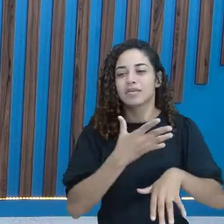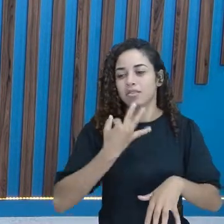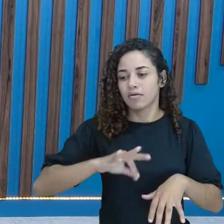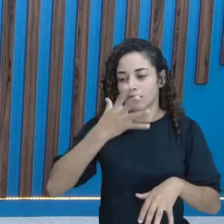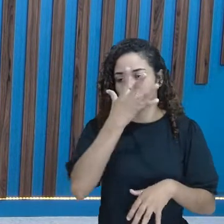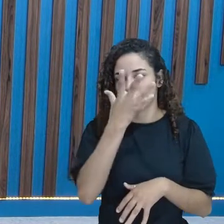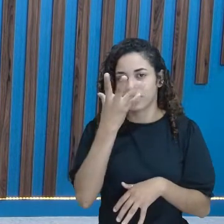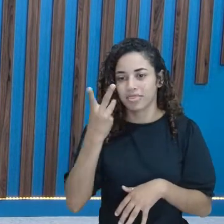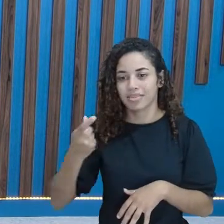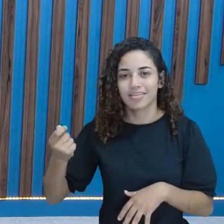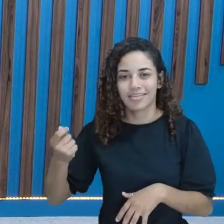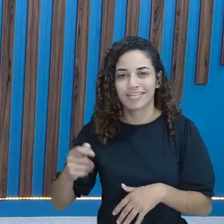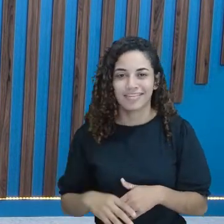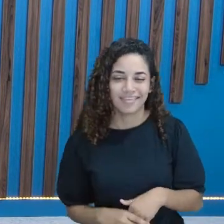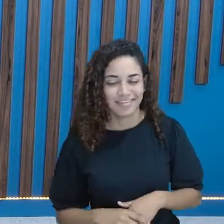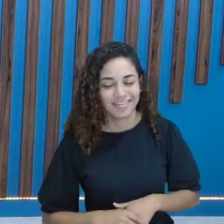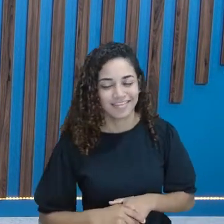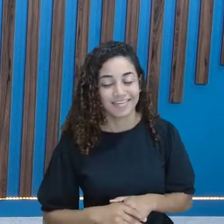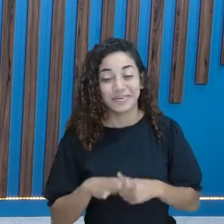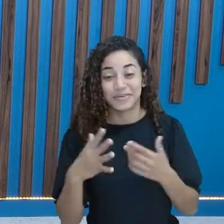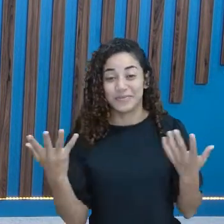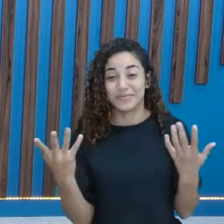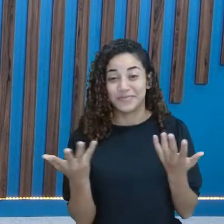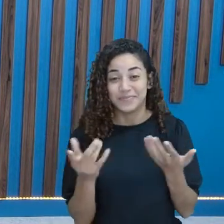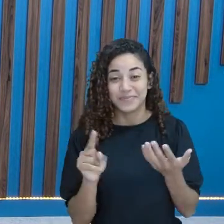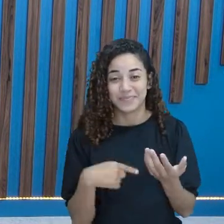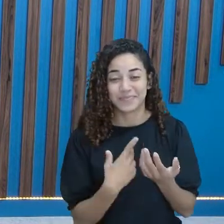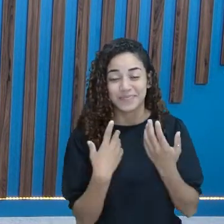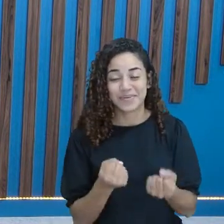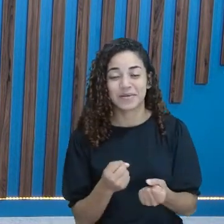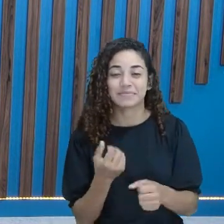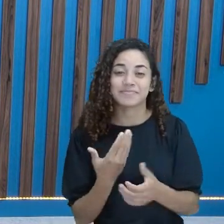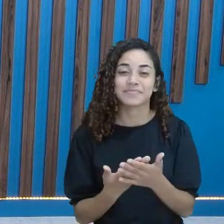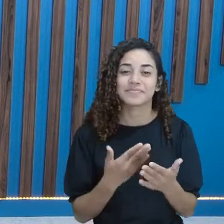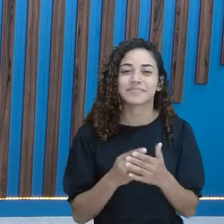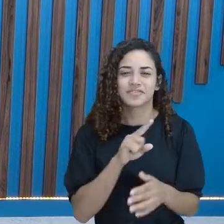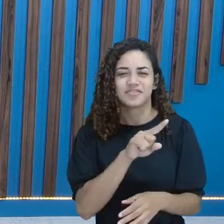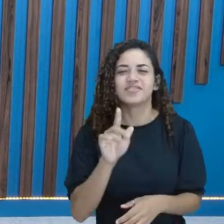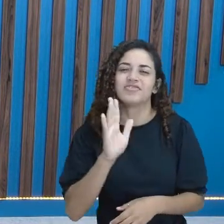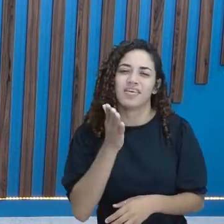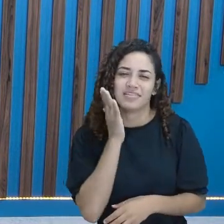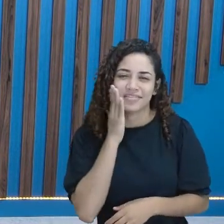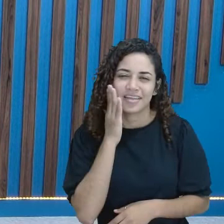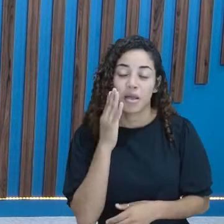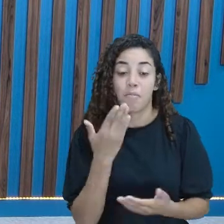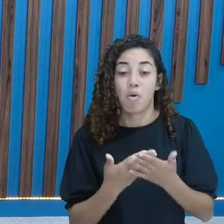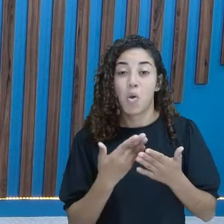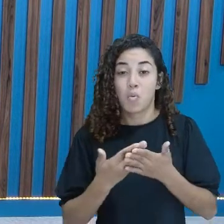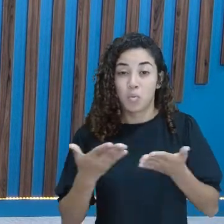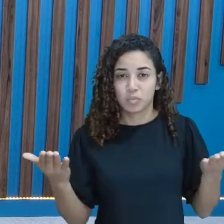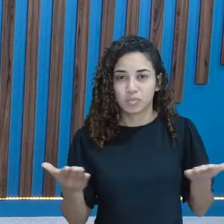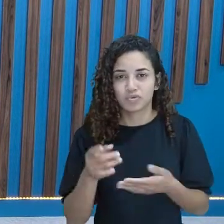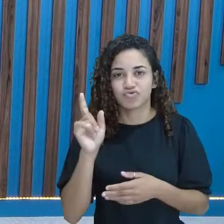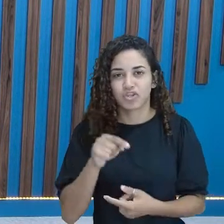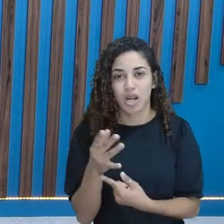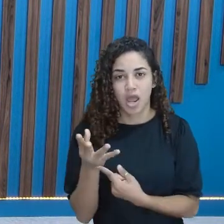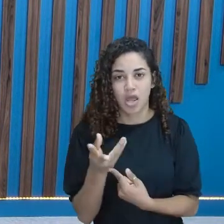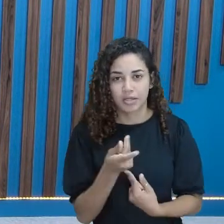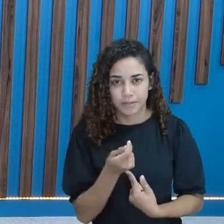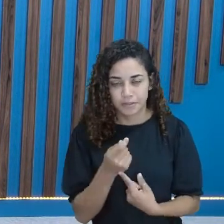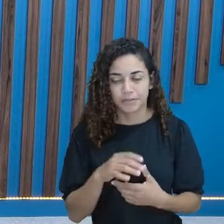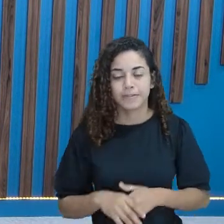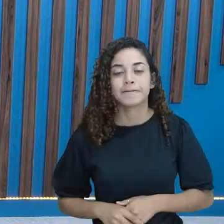dores. Olha só. Vamos estudar. Vocês já sabem que a nossa aula de hoje é de arte.